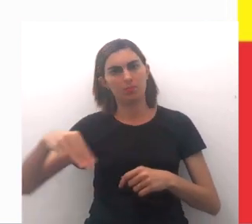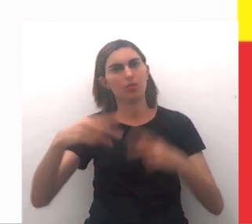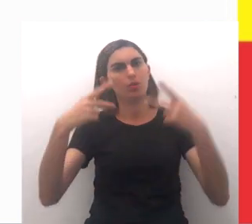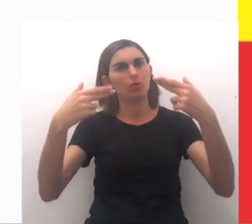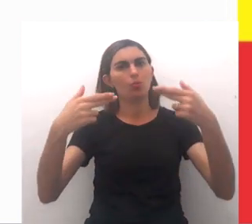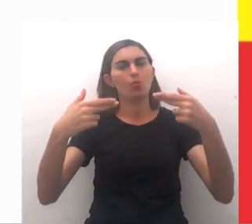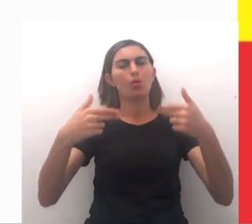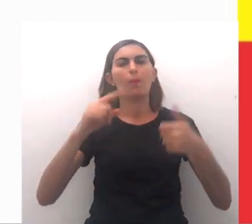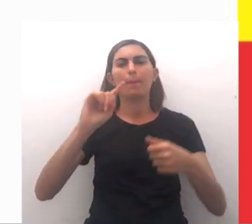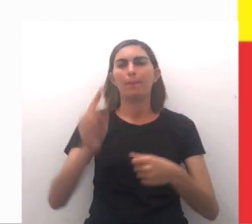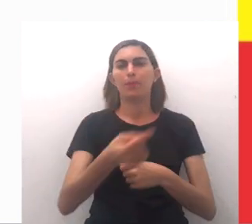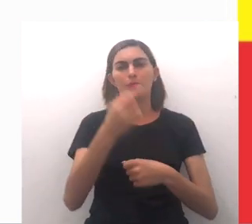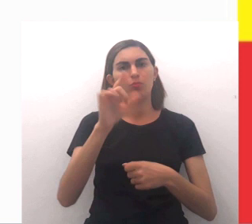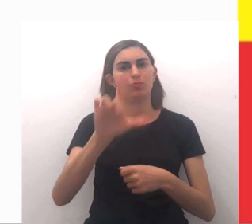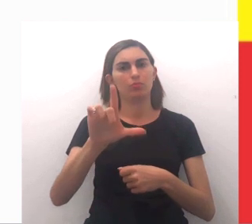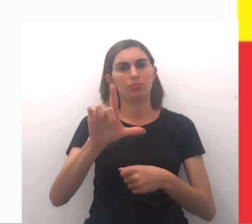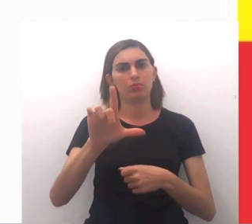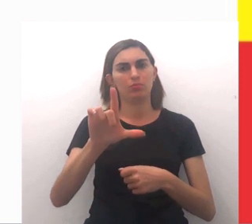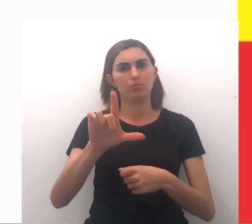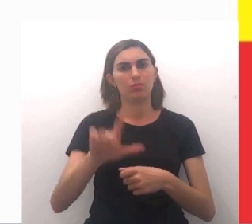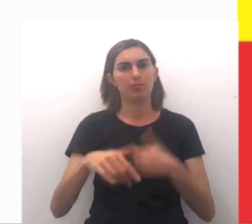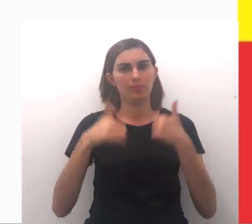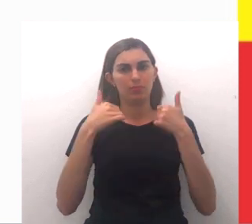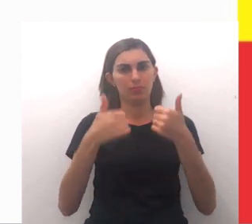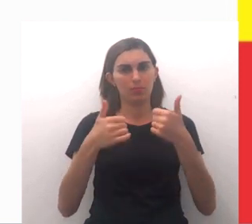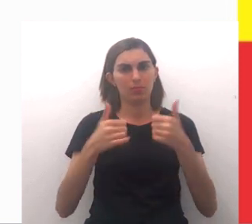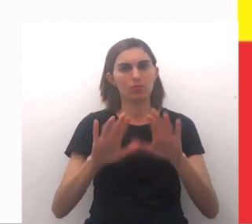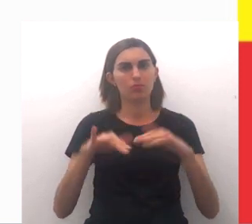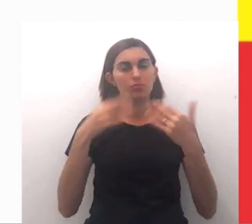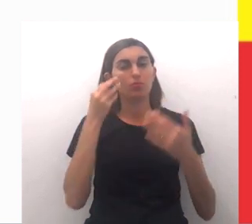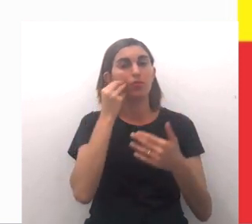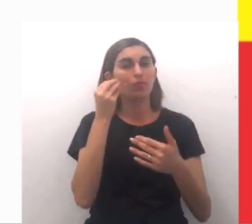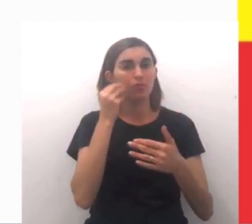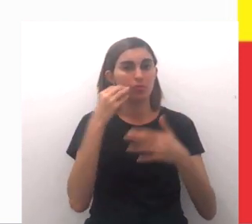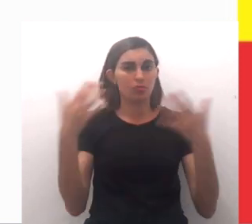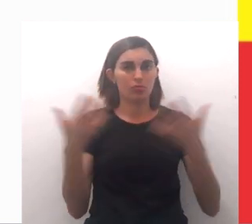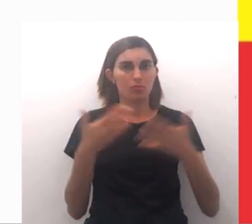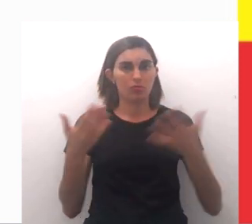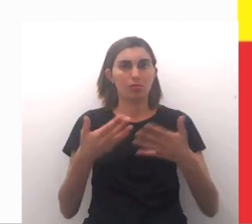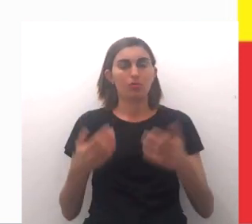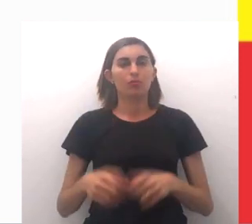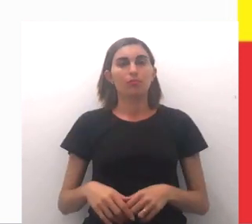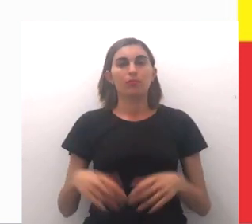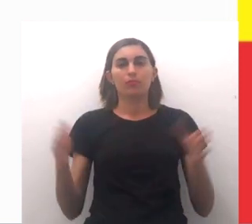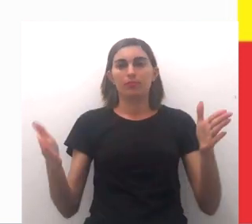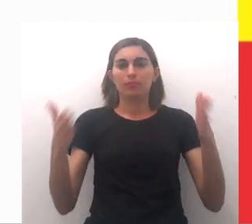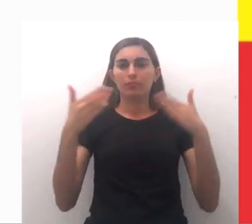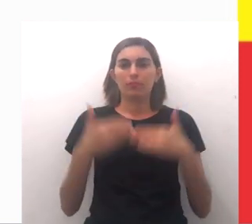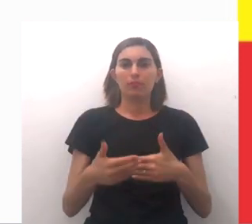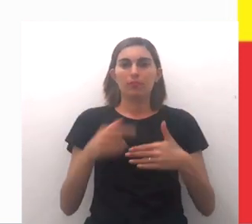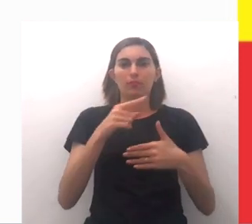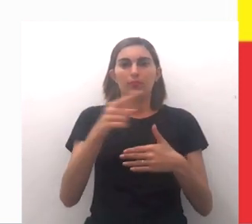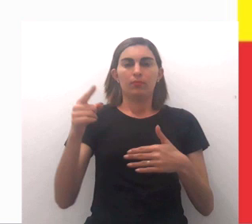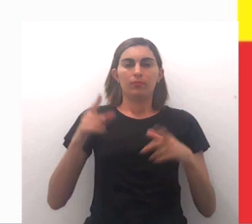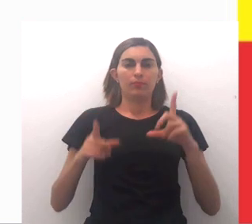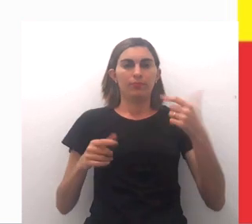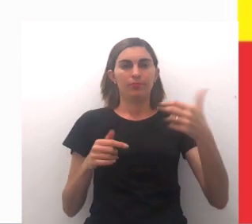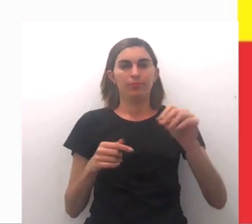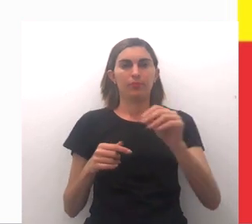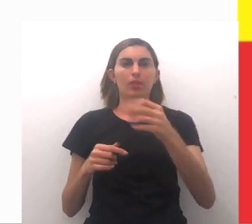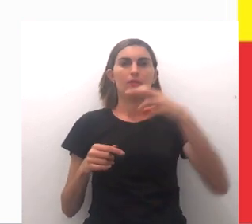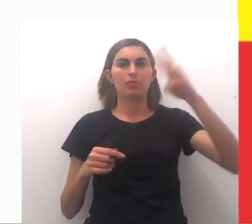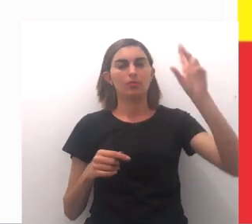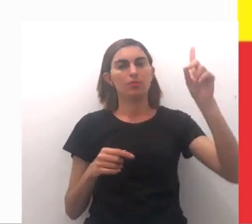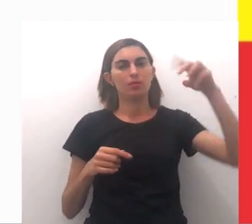a 1000 litros. Beleza? Então, veja agora aí o seguinte, ó, que nesse aquário temos 10